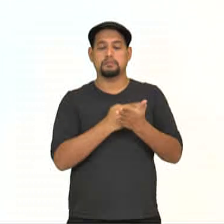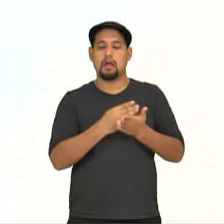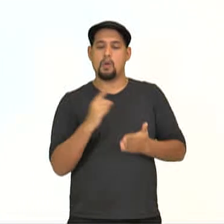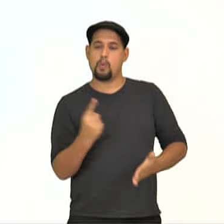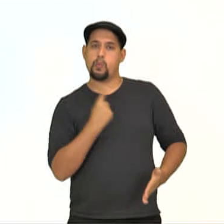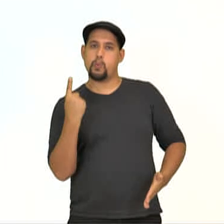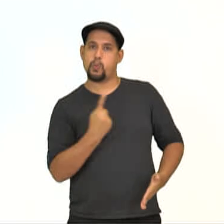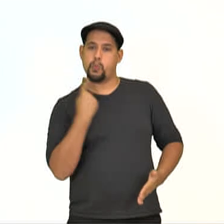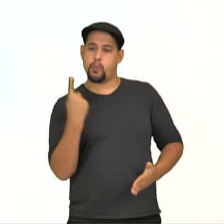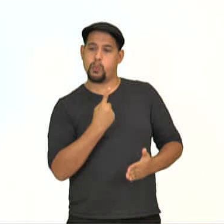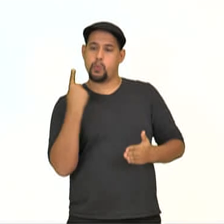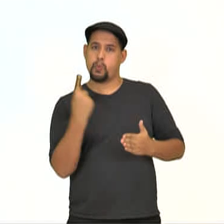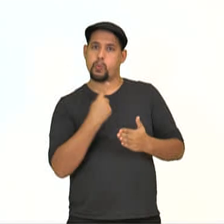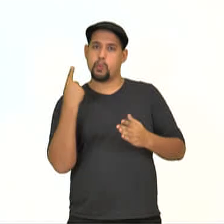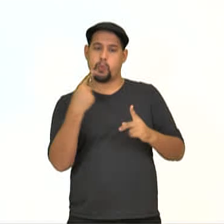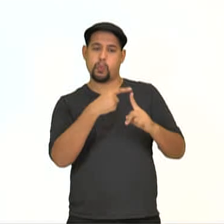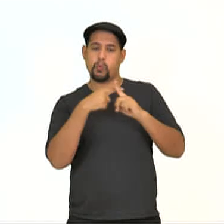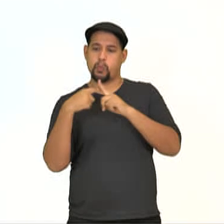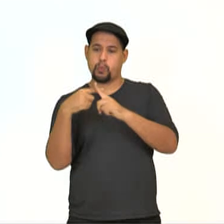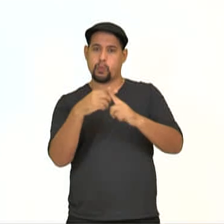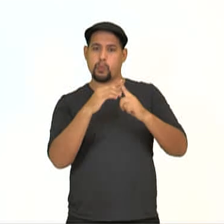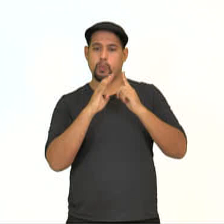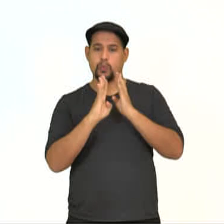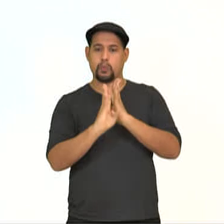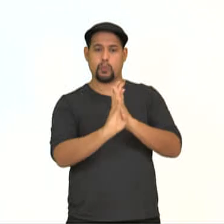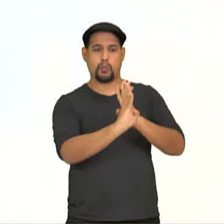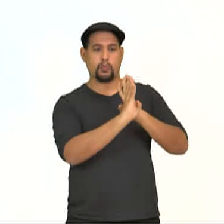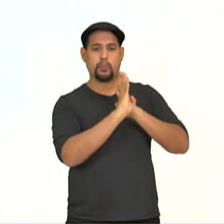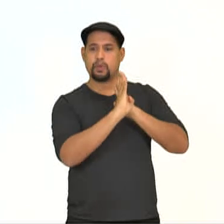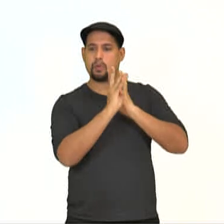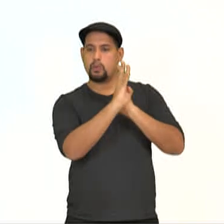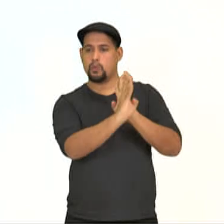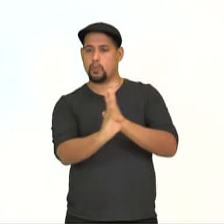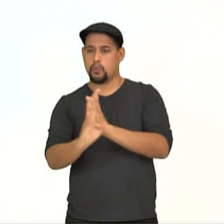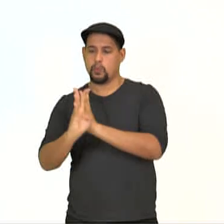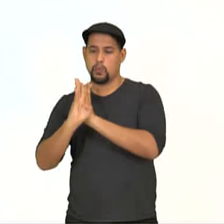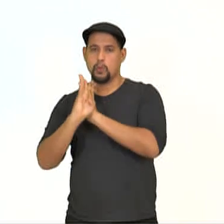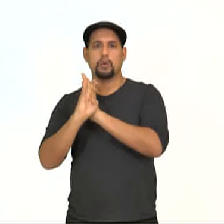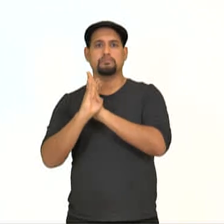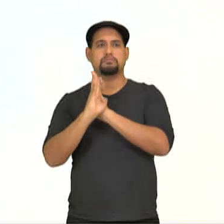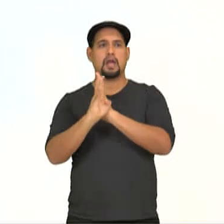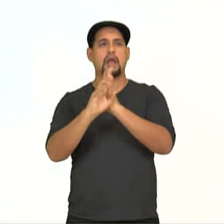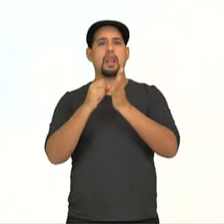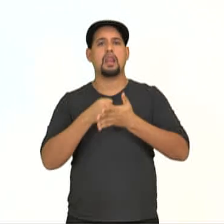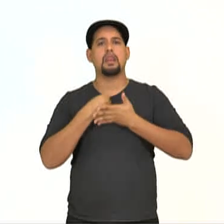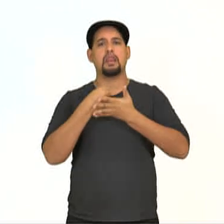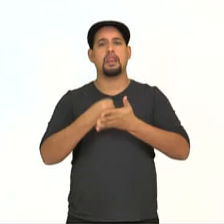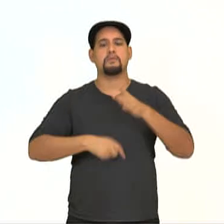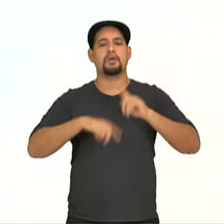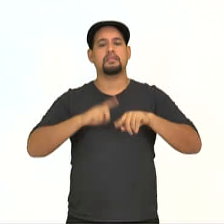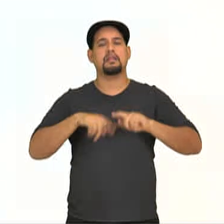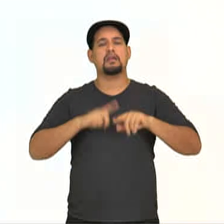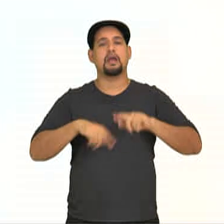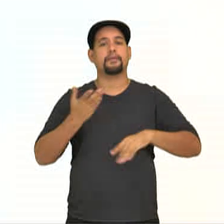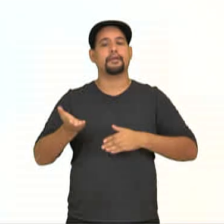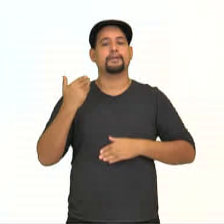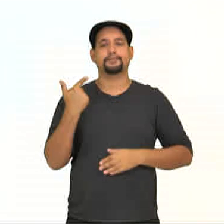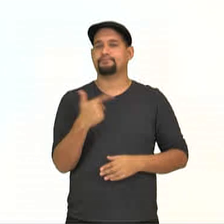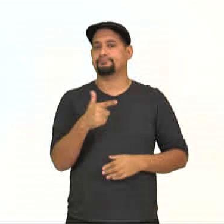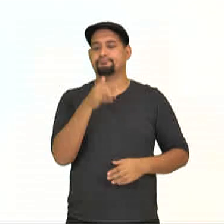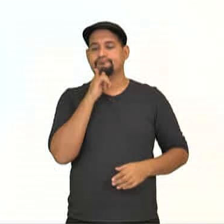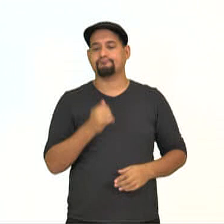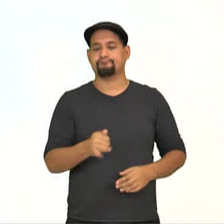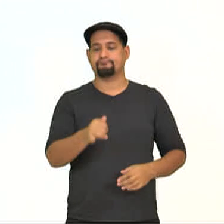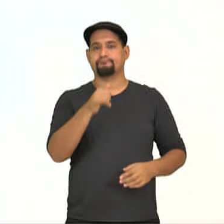e ficarem alinhados. Quando eles ficam alinhados, é possível conduzir no material. O material que antes não era